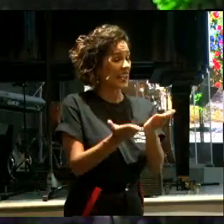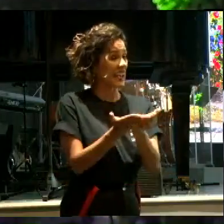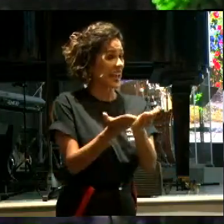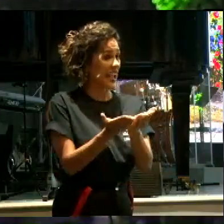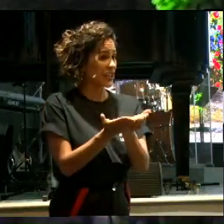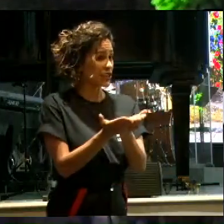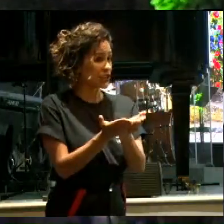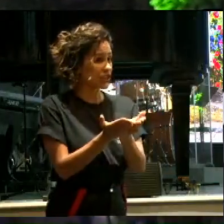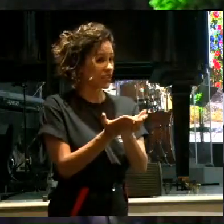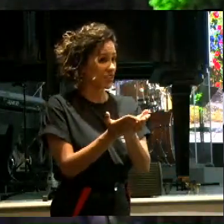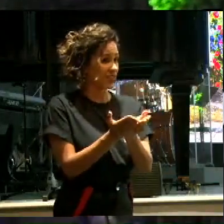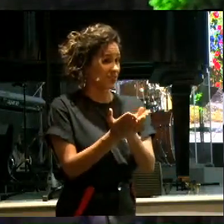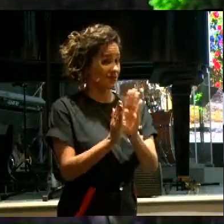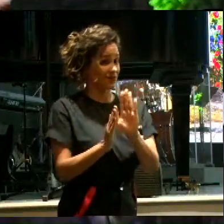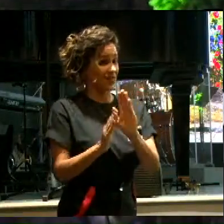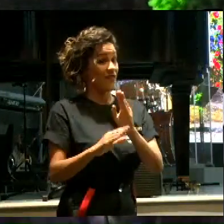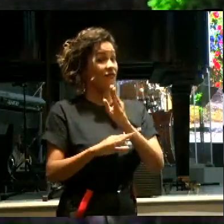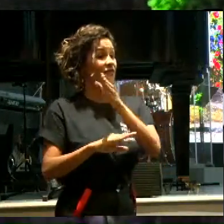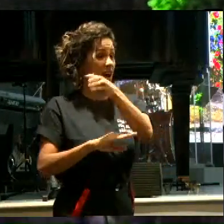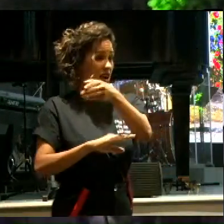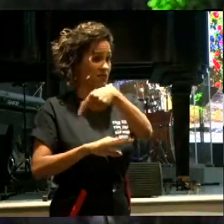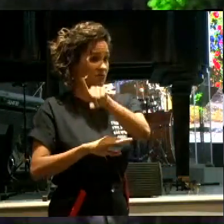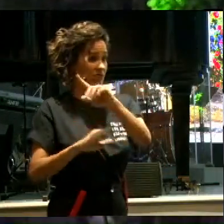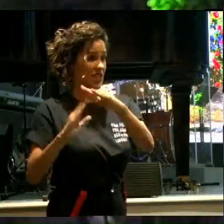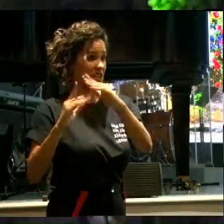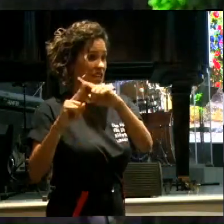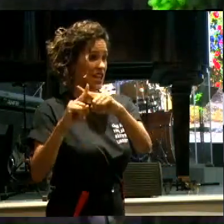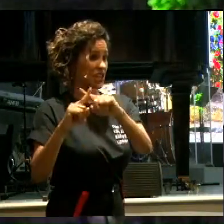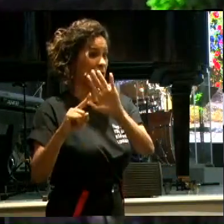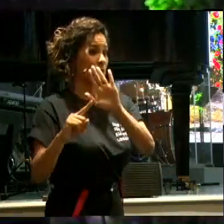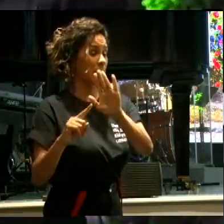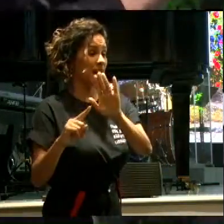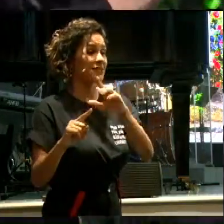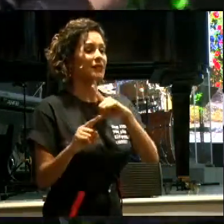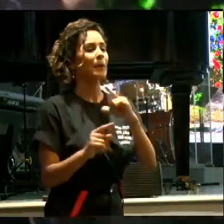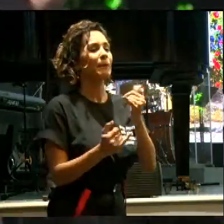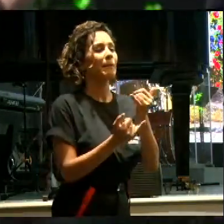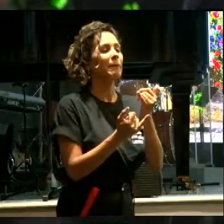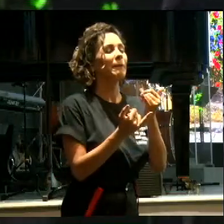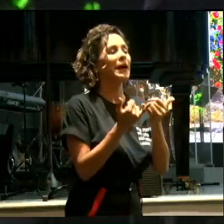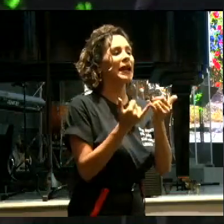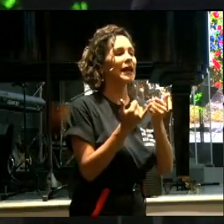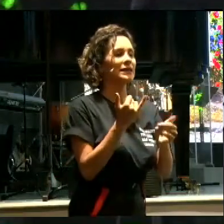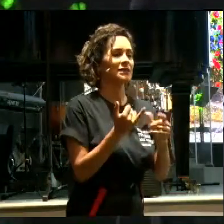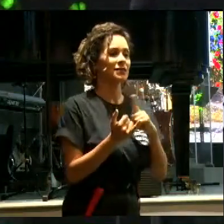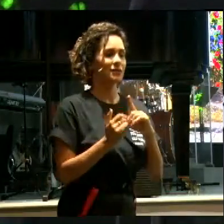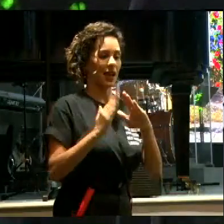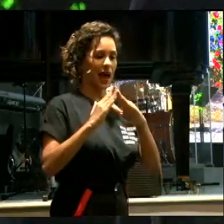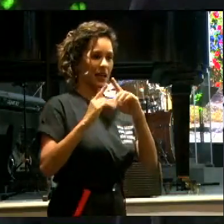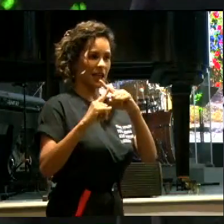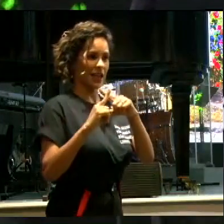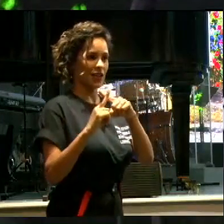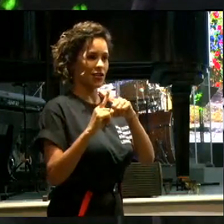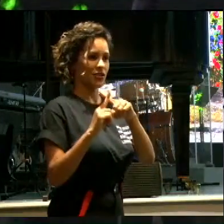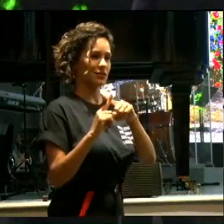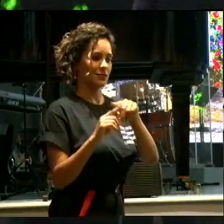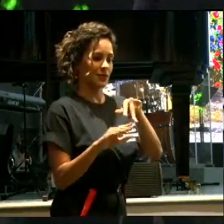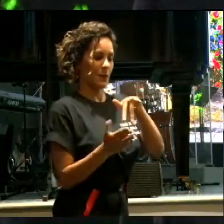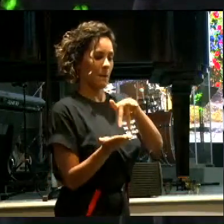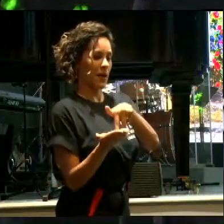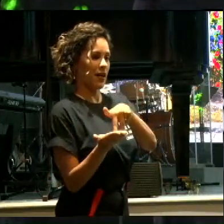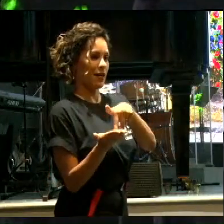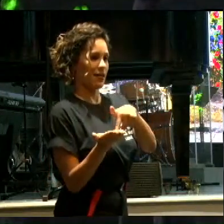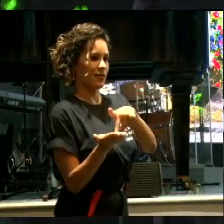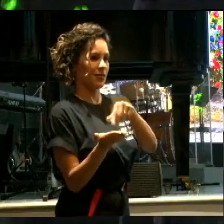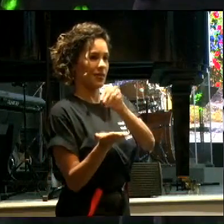quê? Você vai brincando, você vai brincando, você vai brincando, até que um dia, Deus não tem como te defender. Sabe